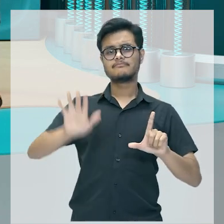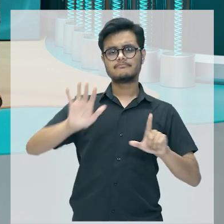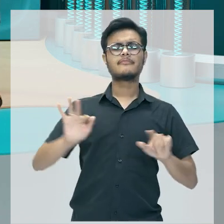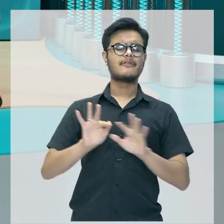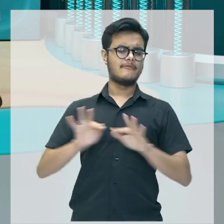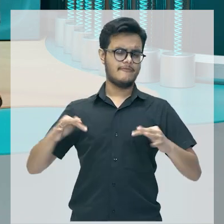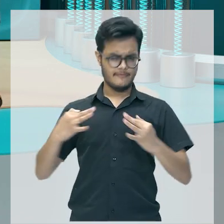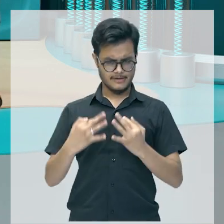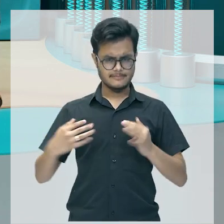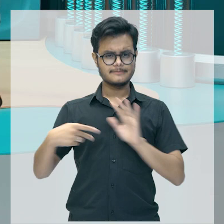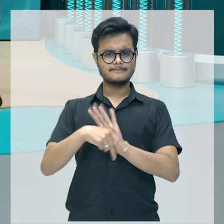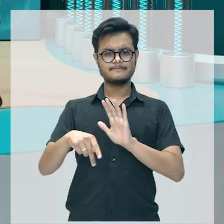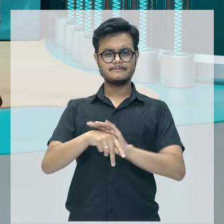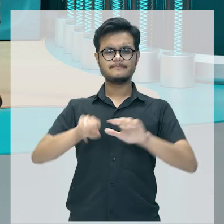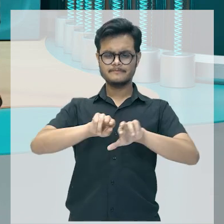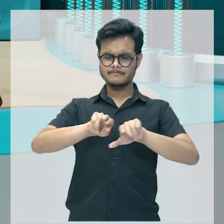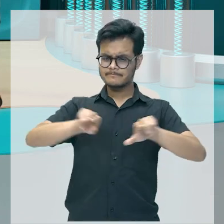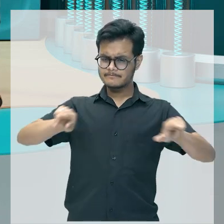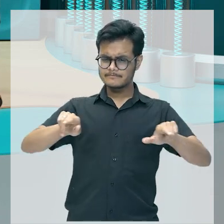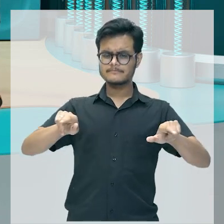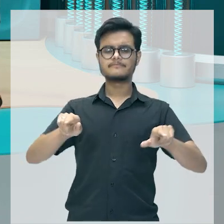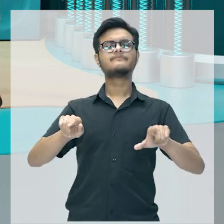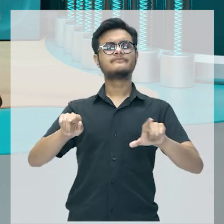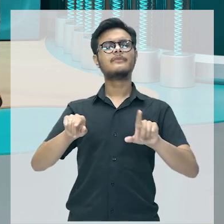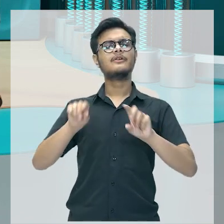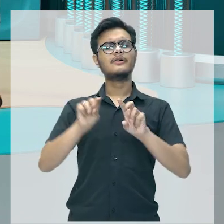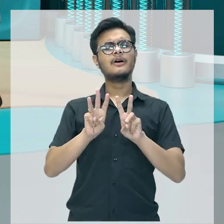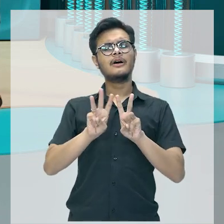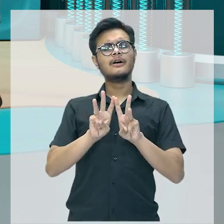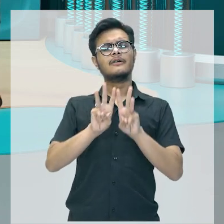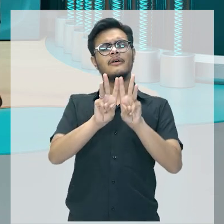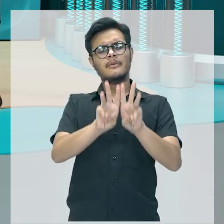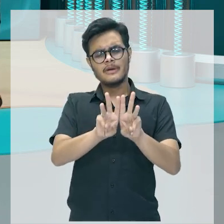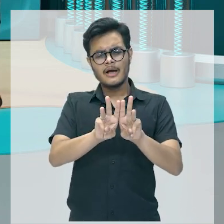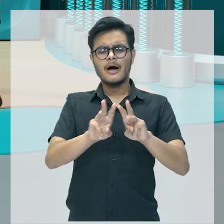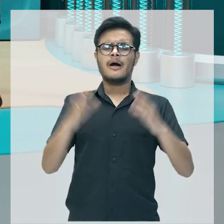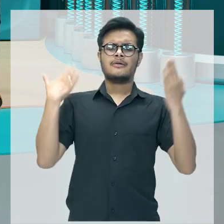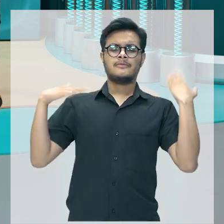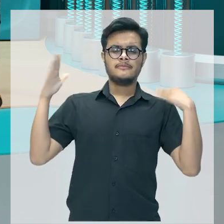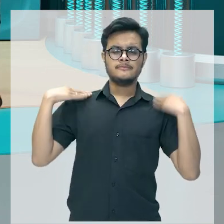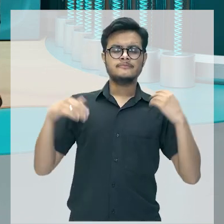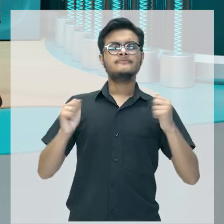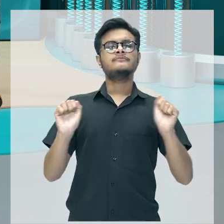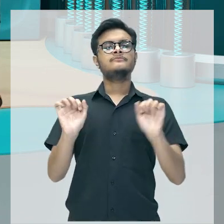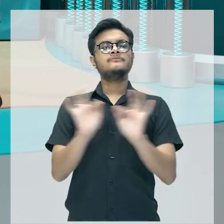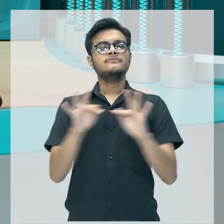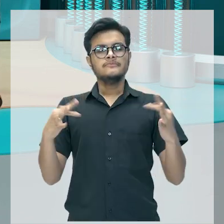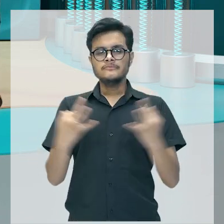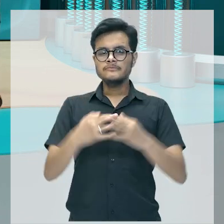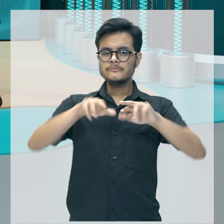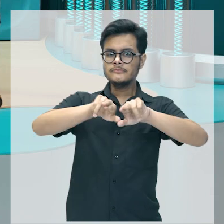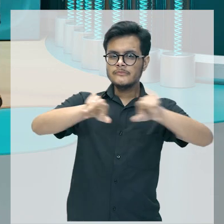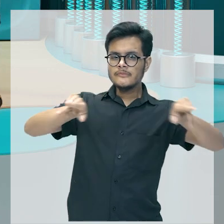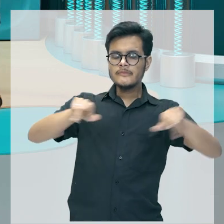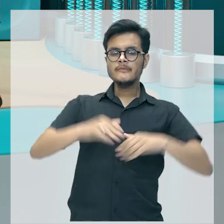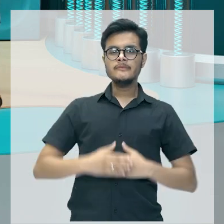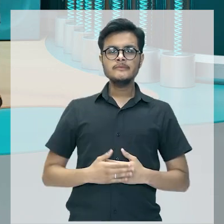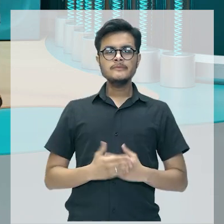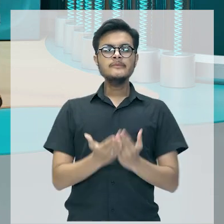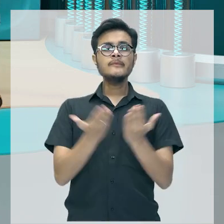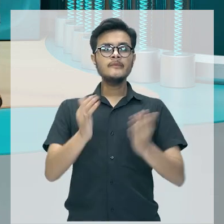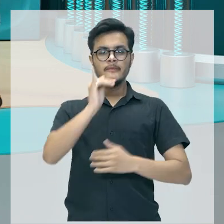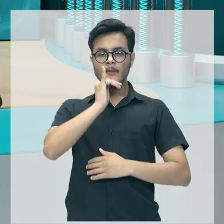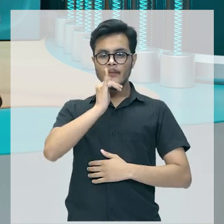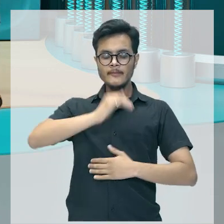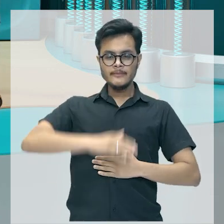não é? Às cenas com famílias, atividades familiares, certo? E como a gente sabe, na família a